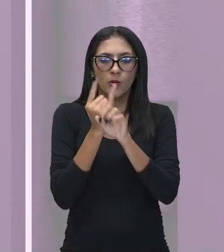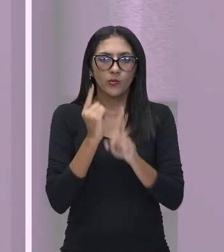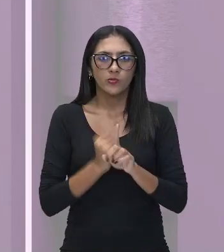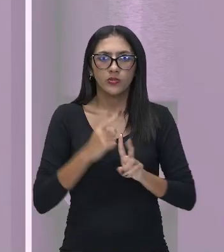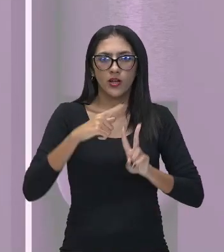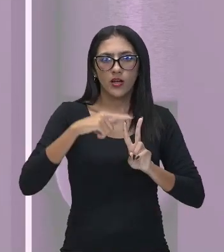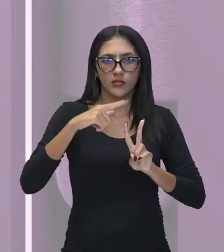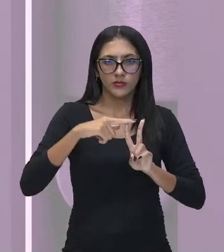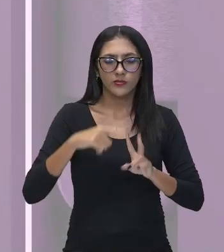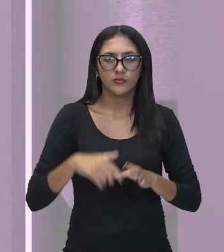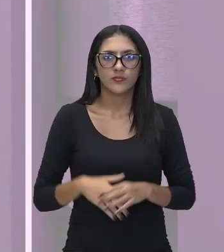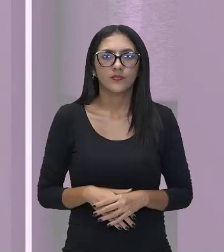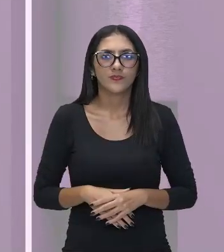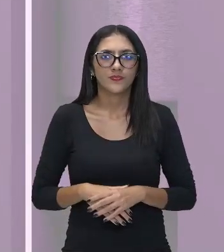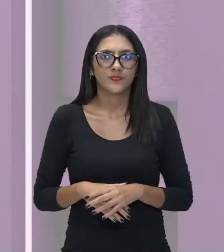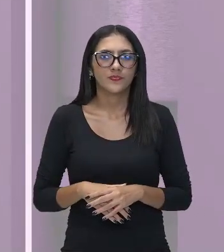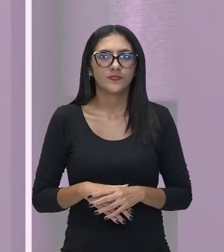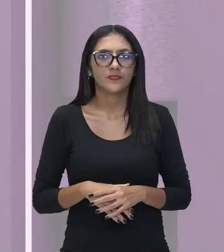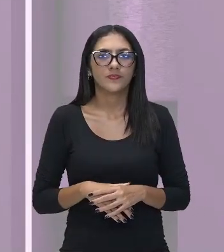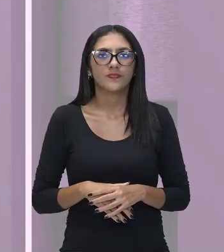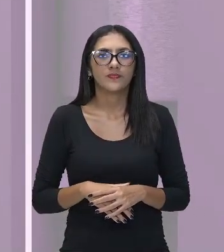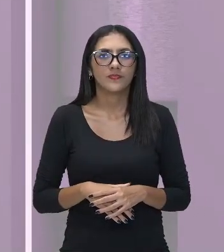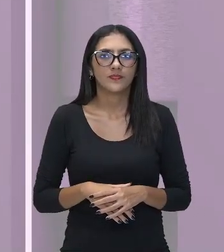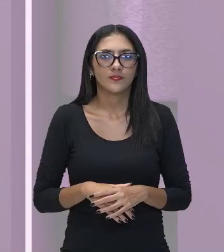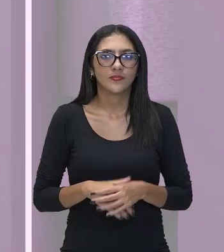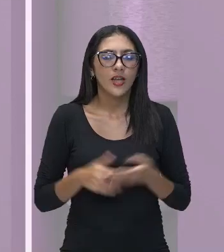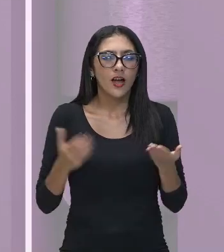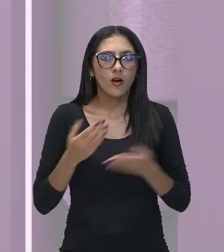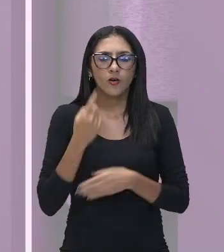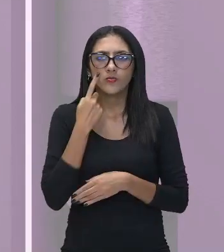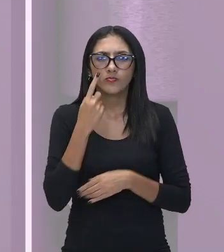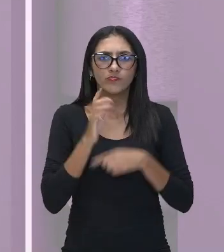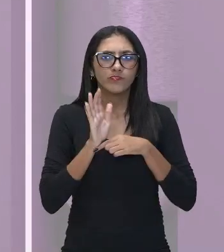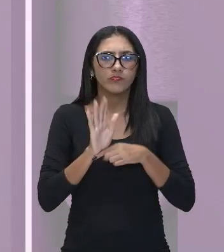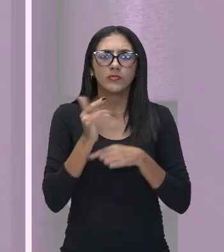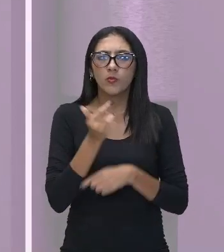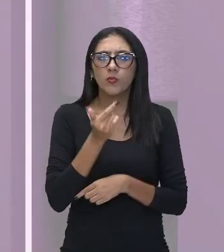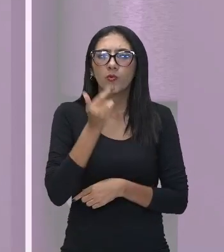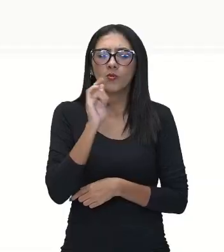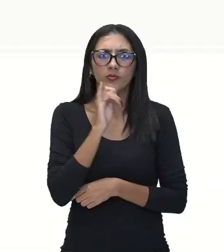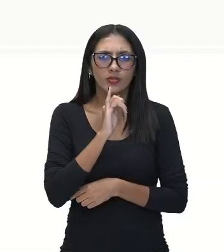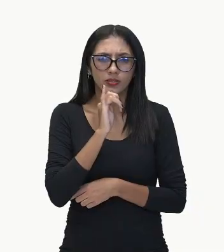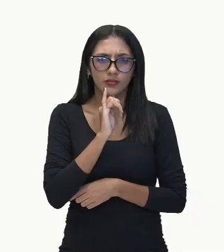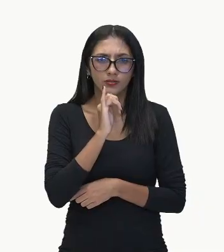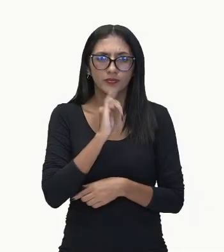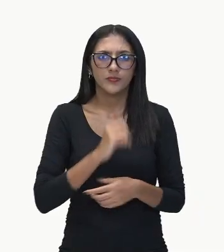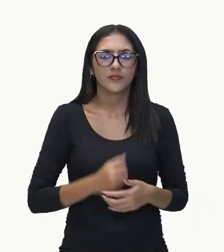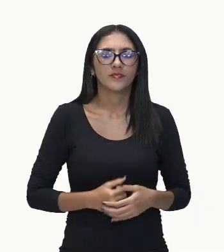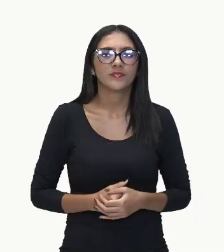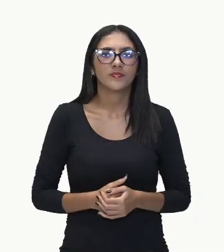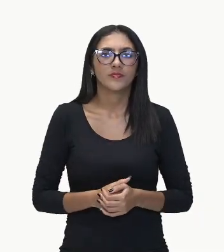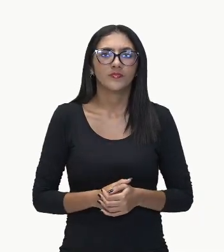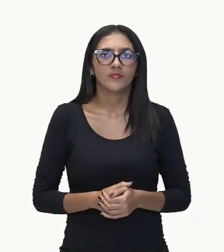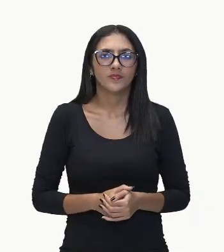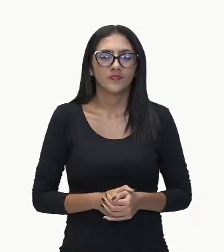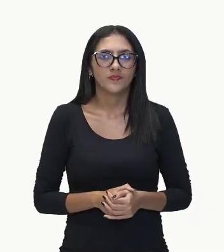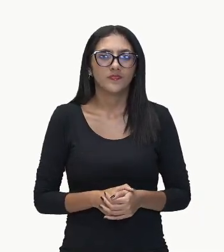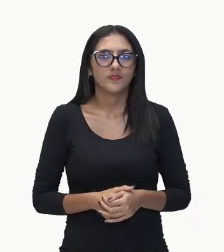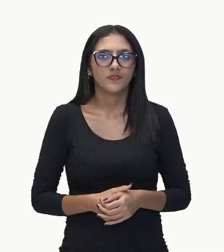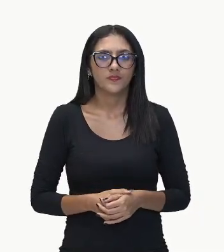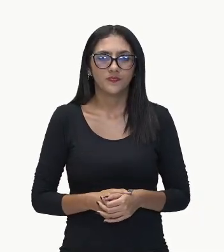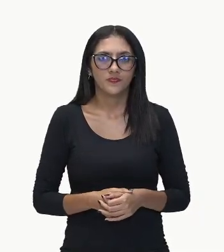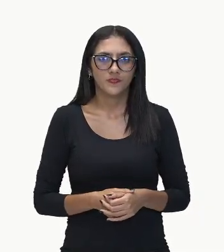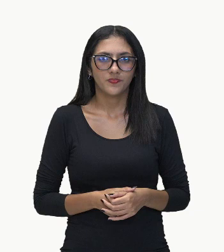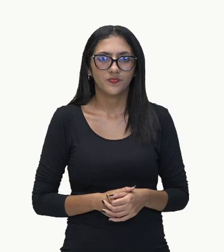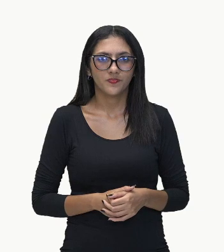equação beleza e eu vou te mostrar agora né como um bônus aí desse conteúdo acompanha na tela Vejam só pessoal vou